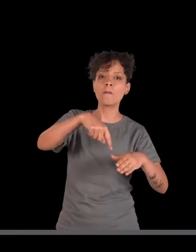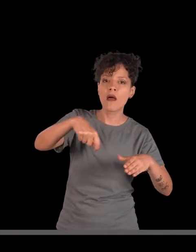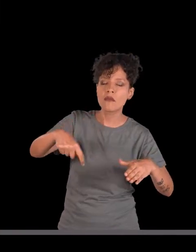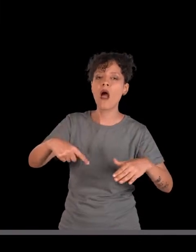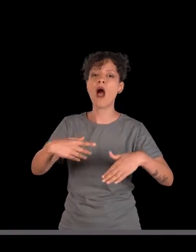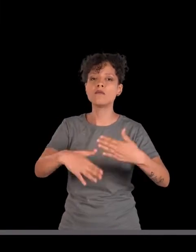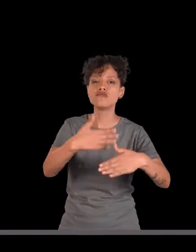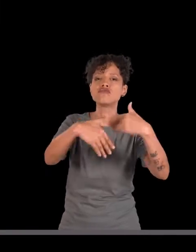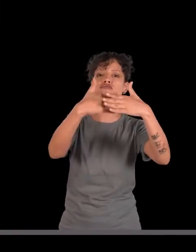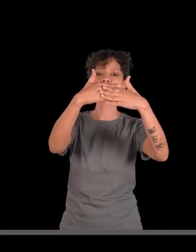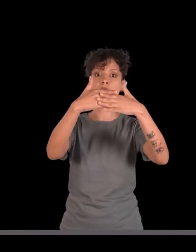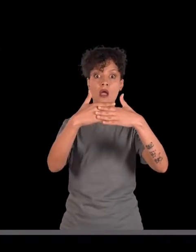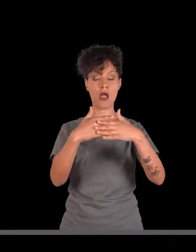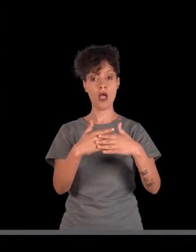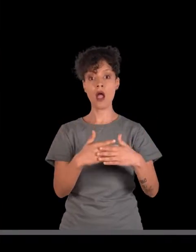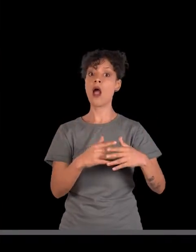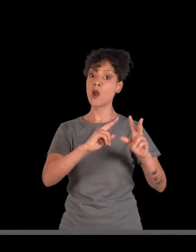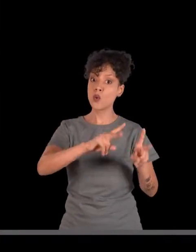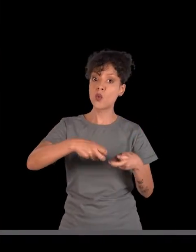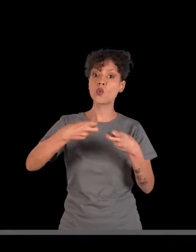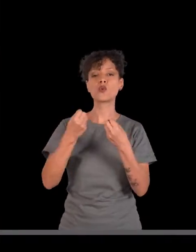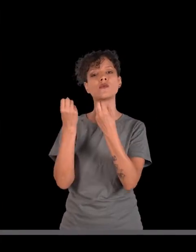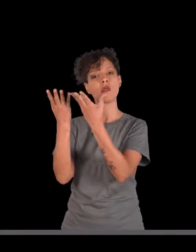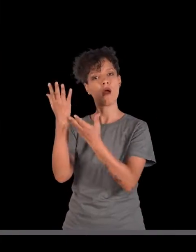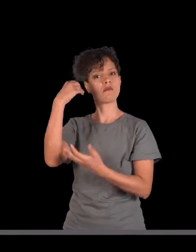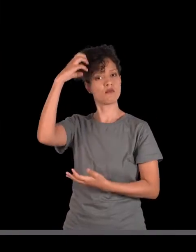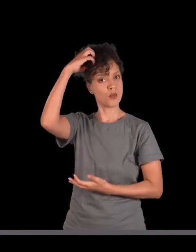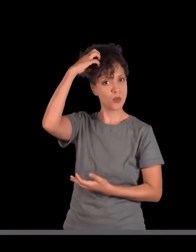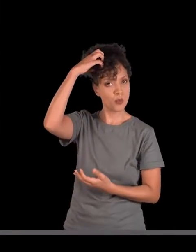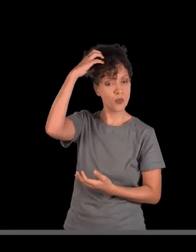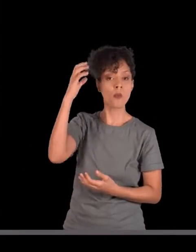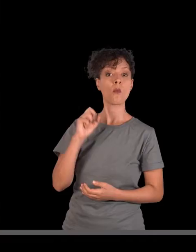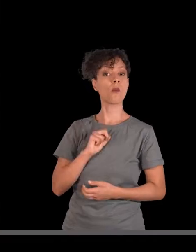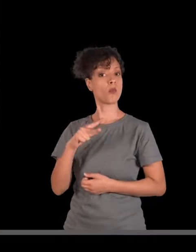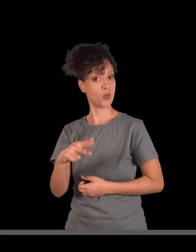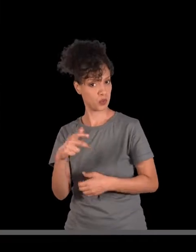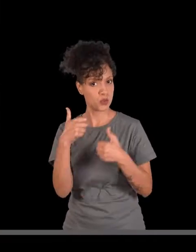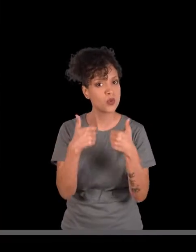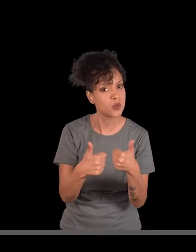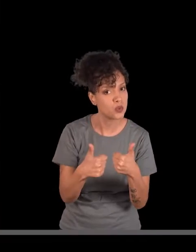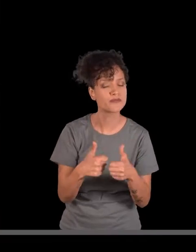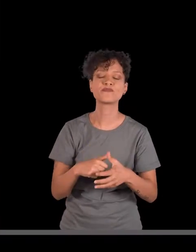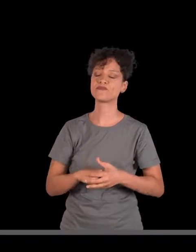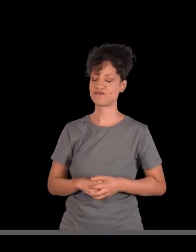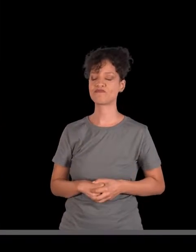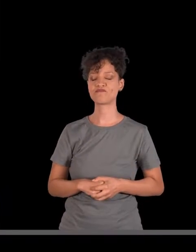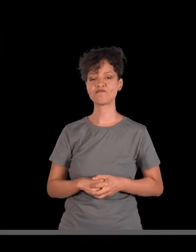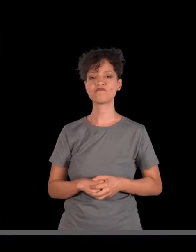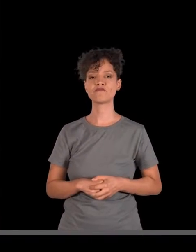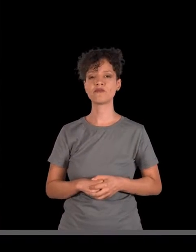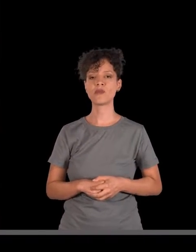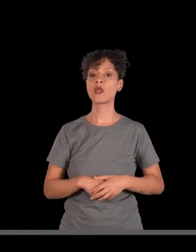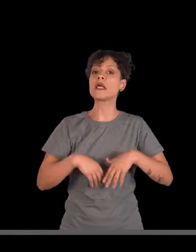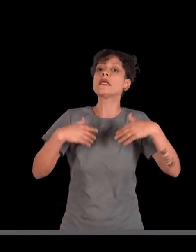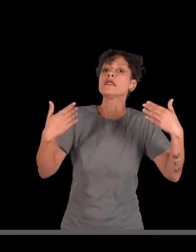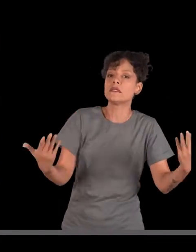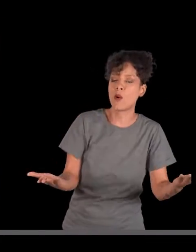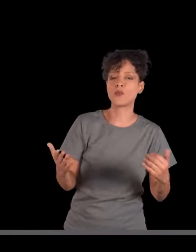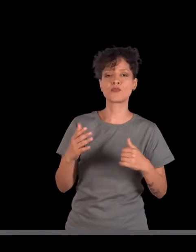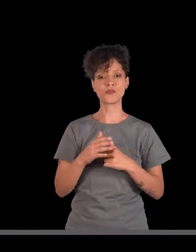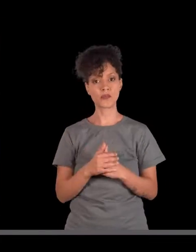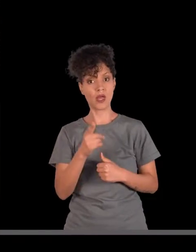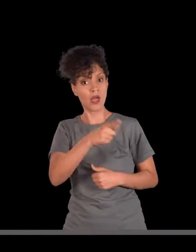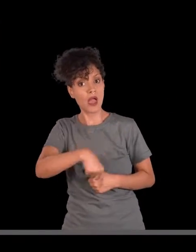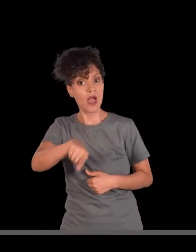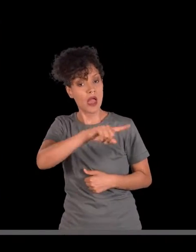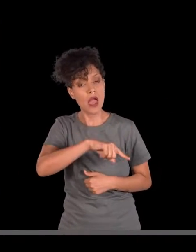terras crescer, serem mais frutuosas para a coroa portuguesa. Tudo bem? Então isso vai acontecer. E